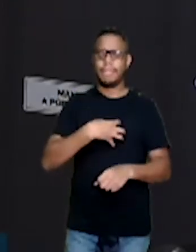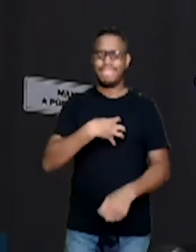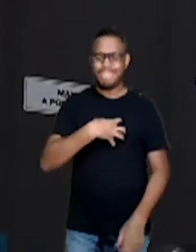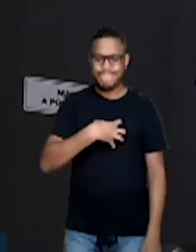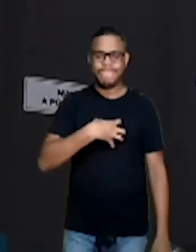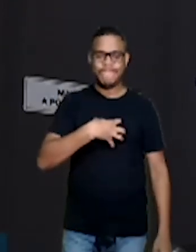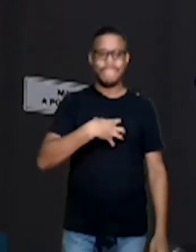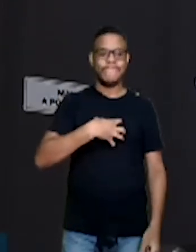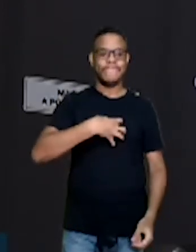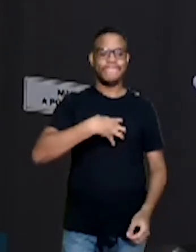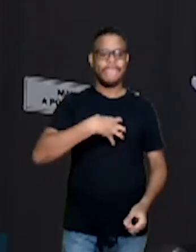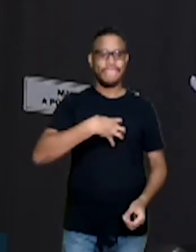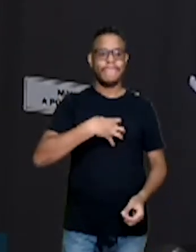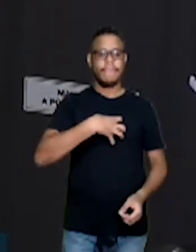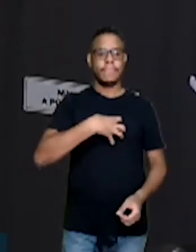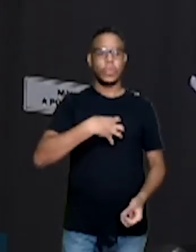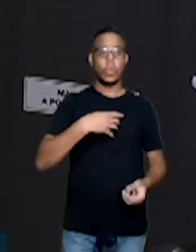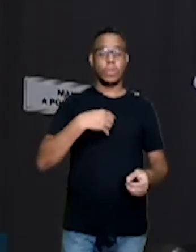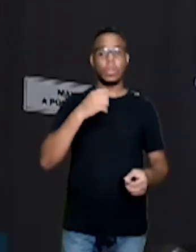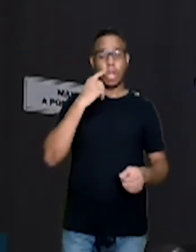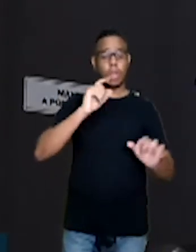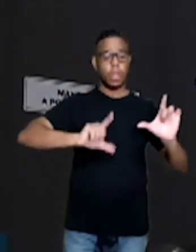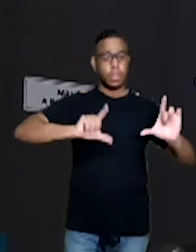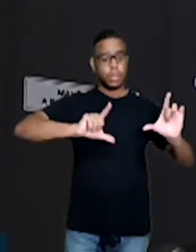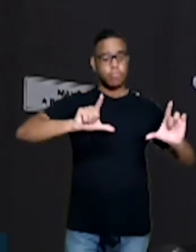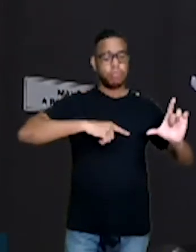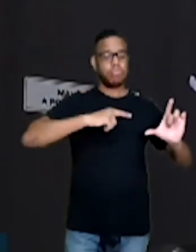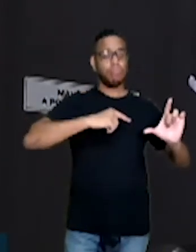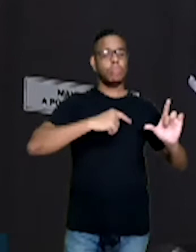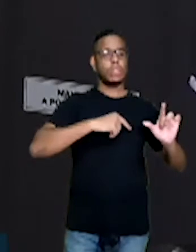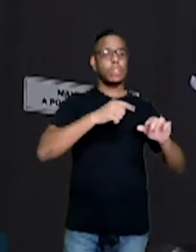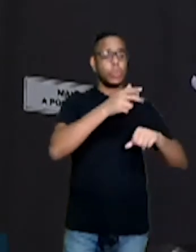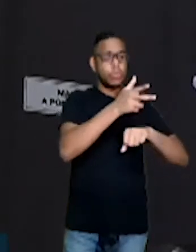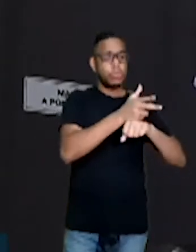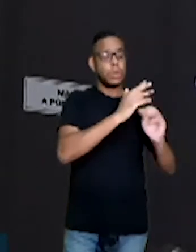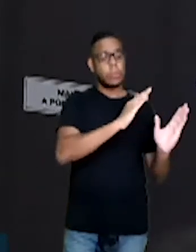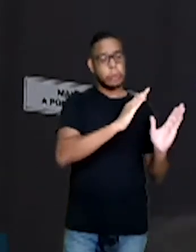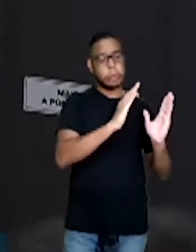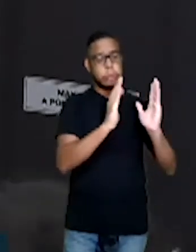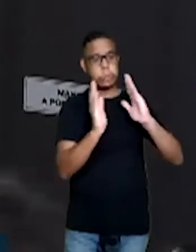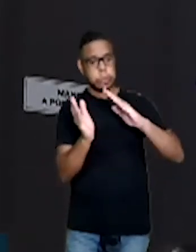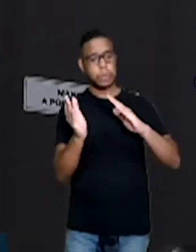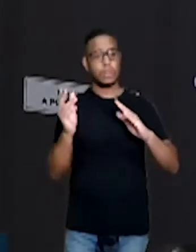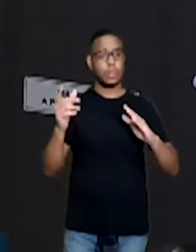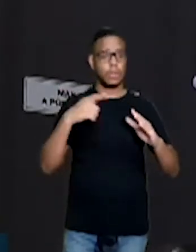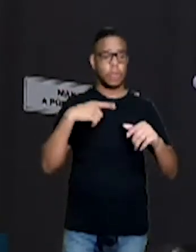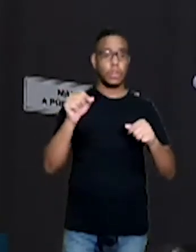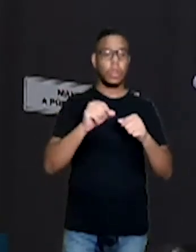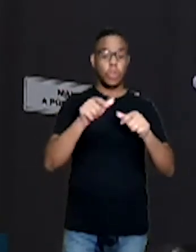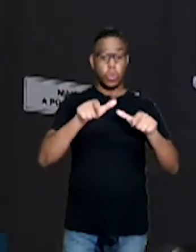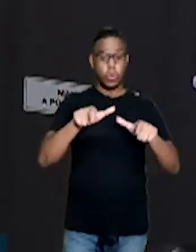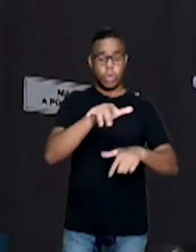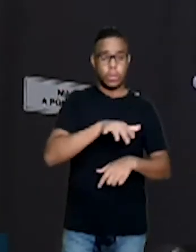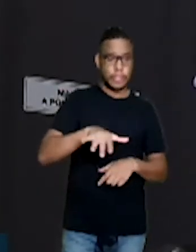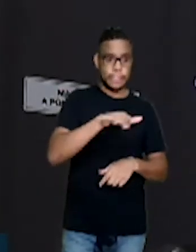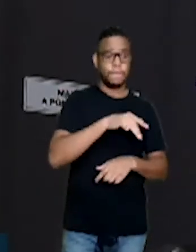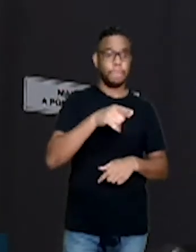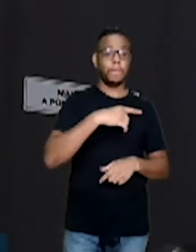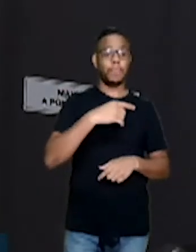pudesse olhar ali essa região e colocar duas canaletas onde o comerciante